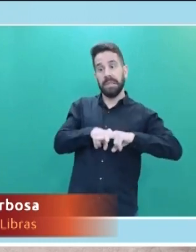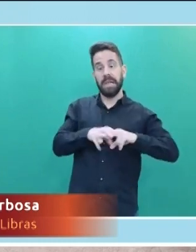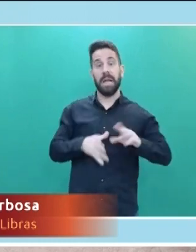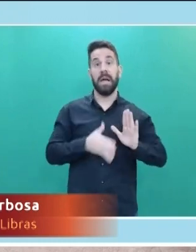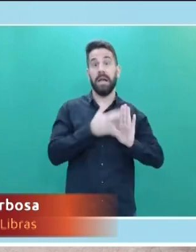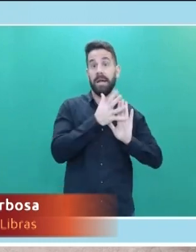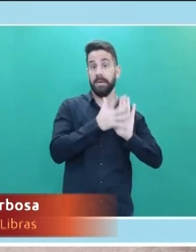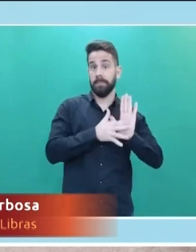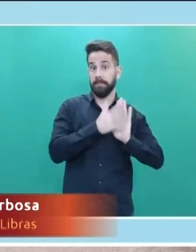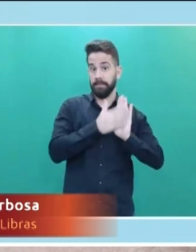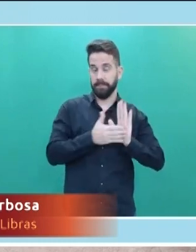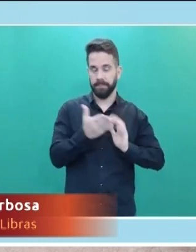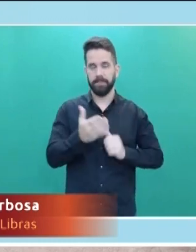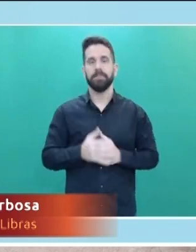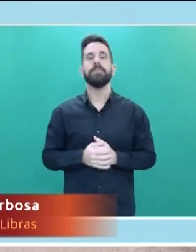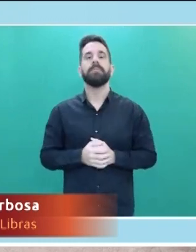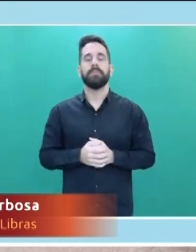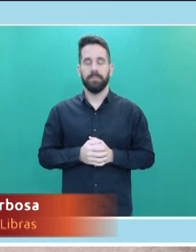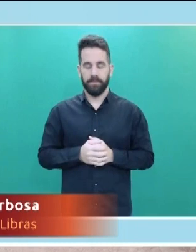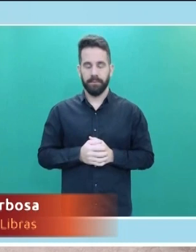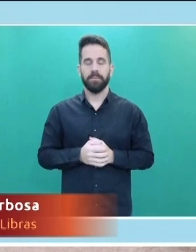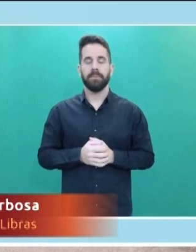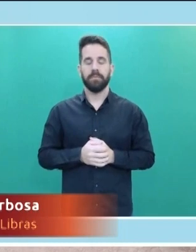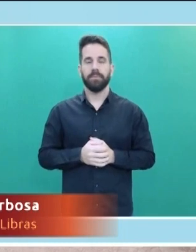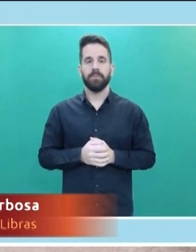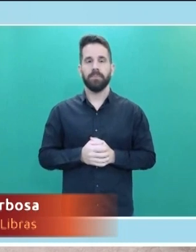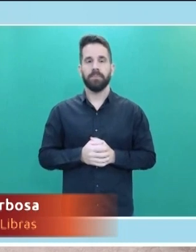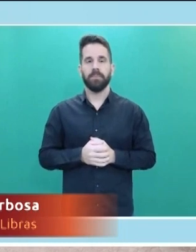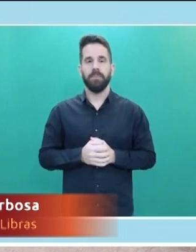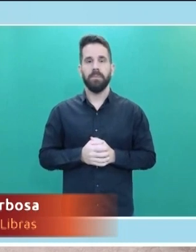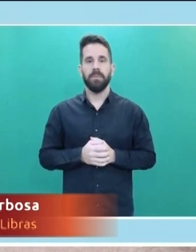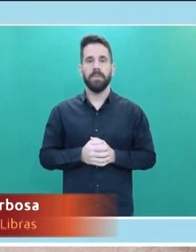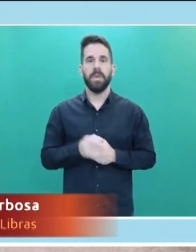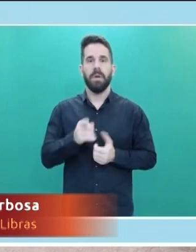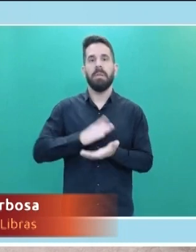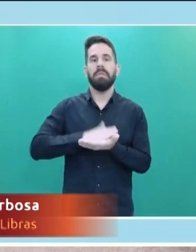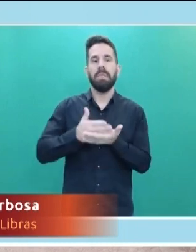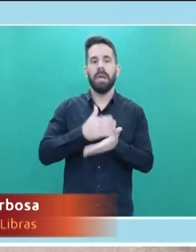Quem faz para Libras nesse primeiro bloco é o professor Diego Barbosa, que é coordenador